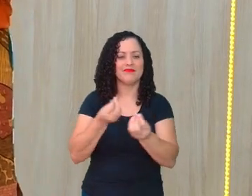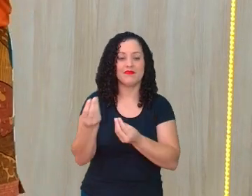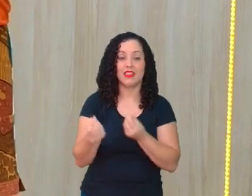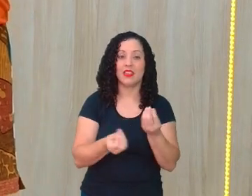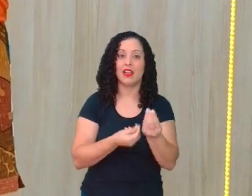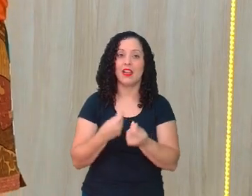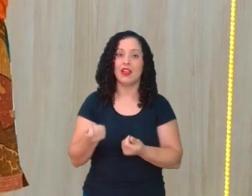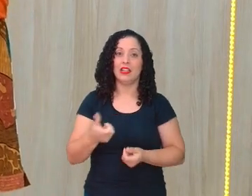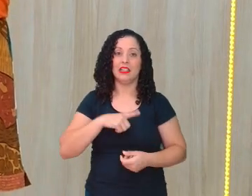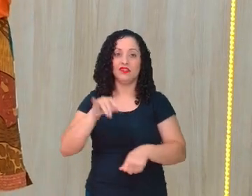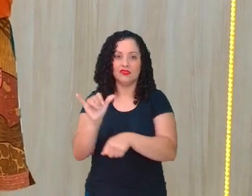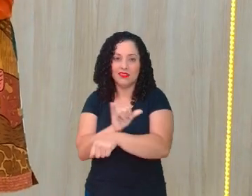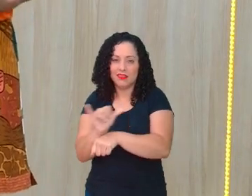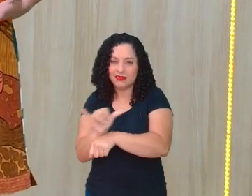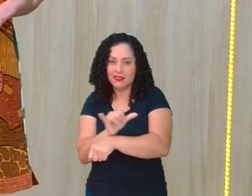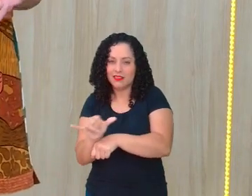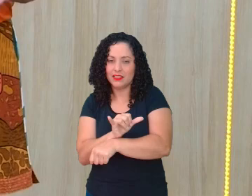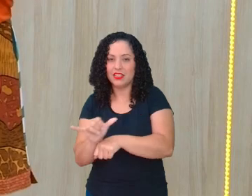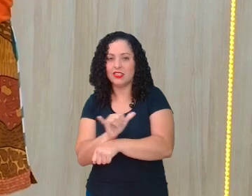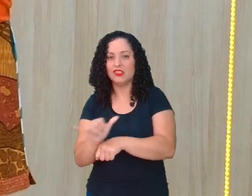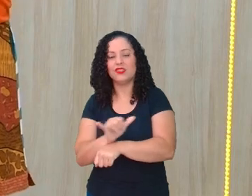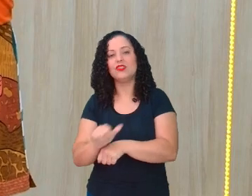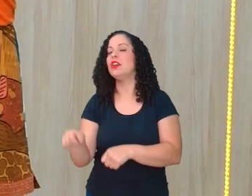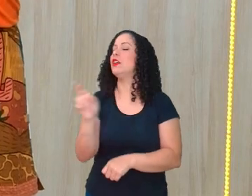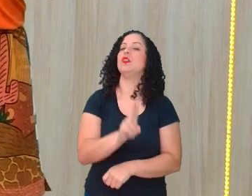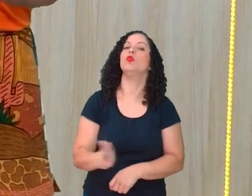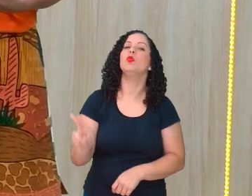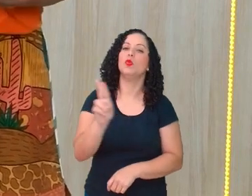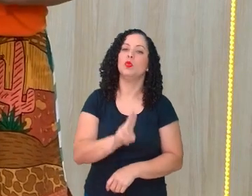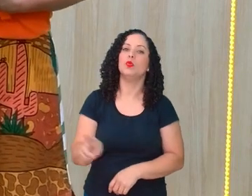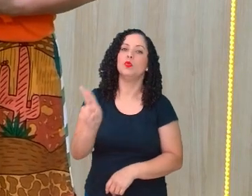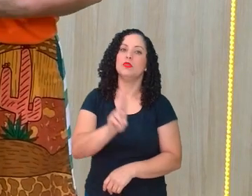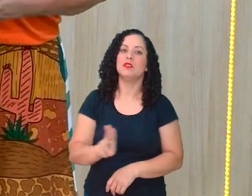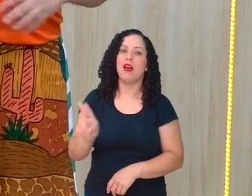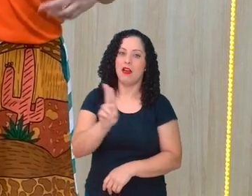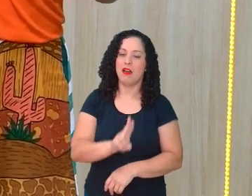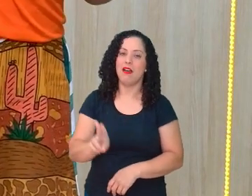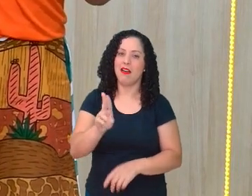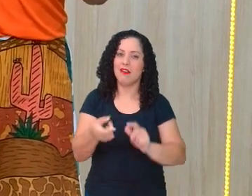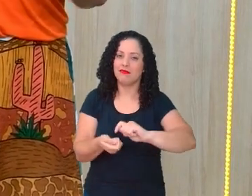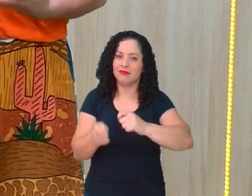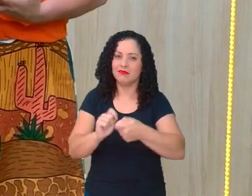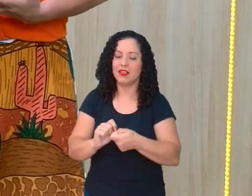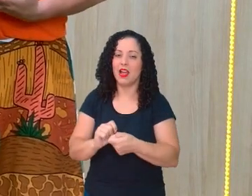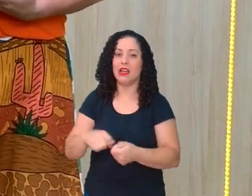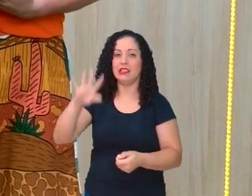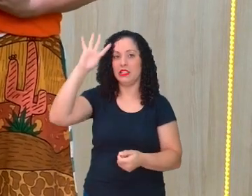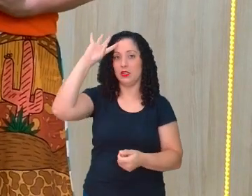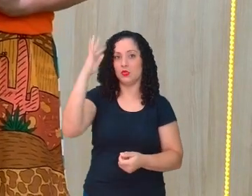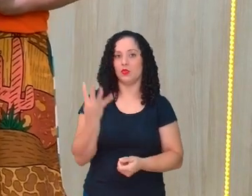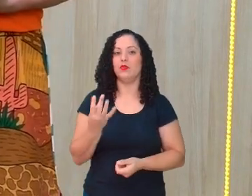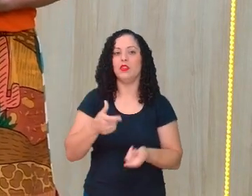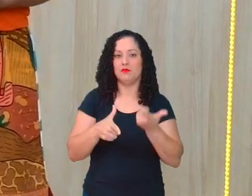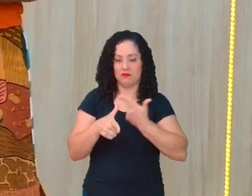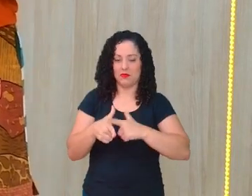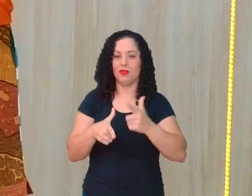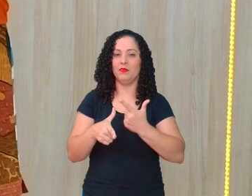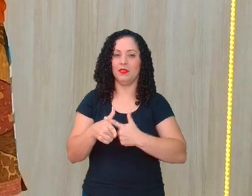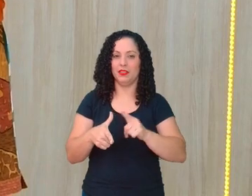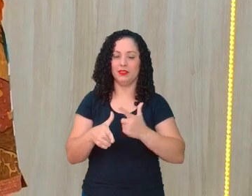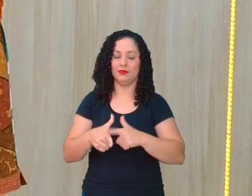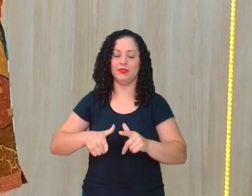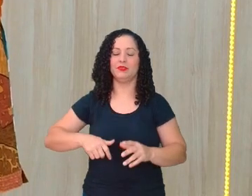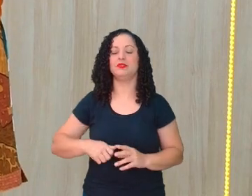é você utilizar talvez o velho com uma nova roupagem para resolver uma situação.